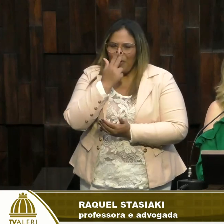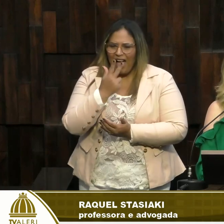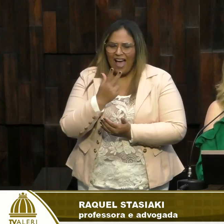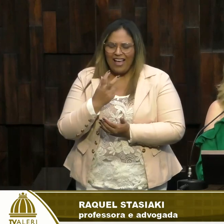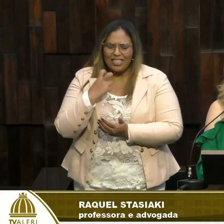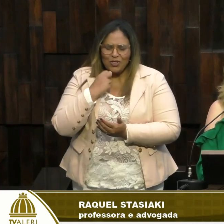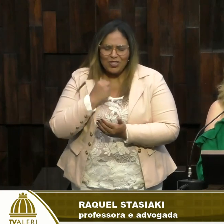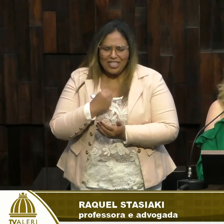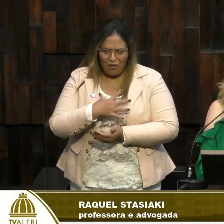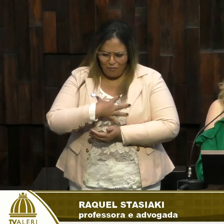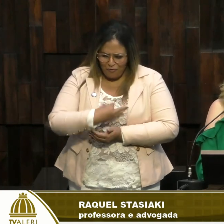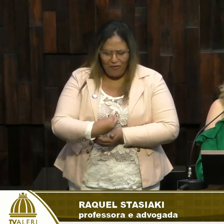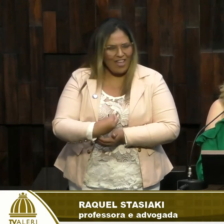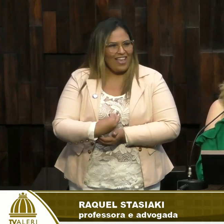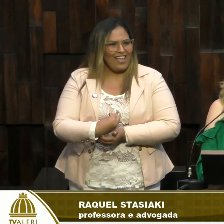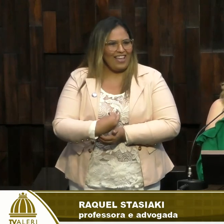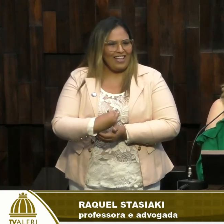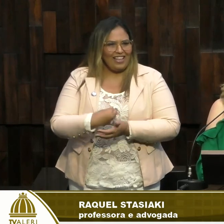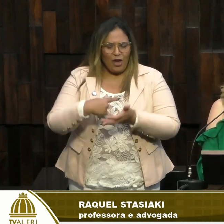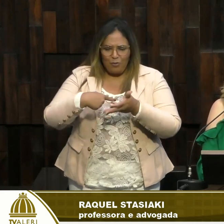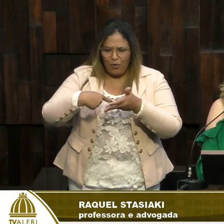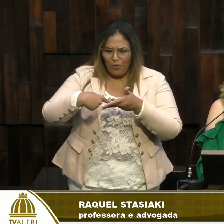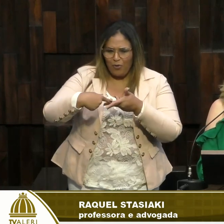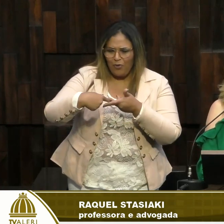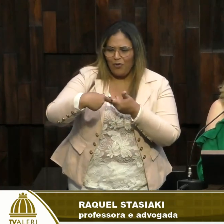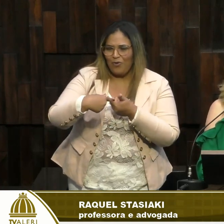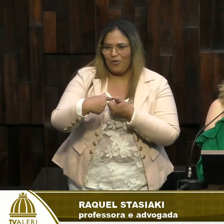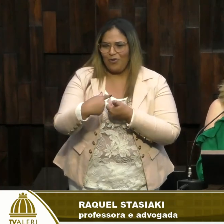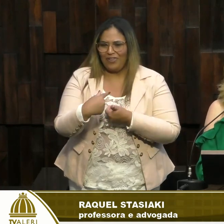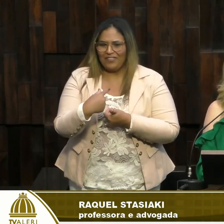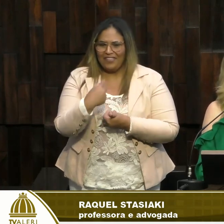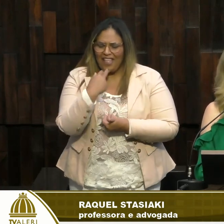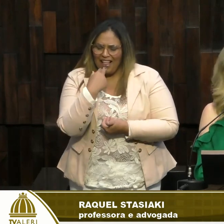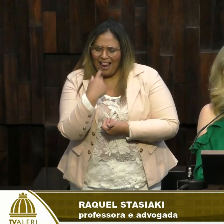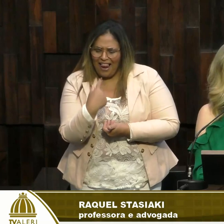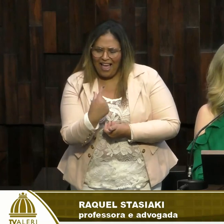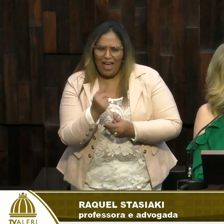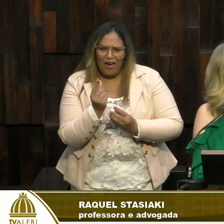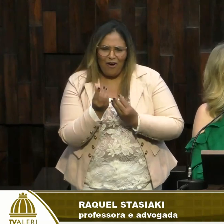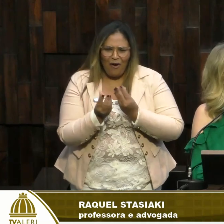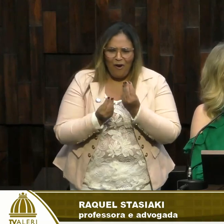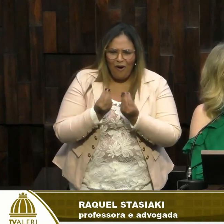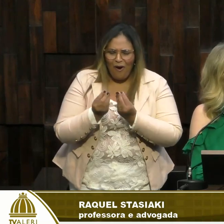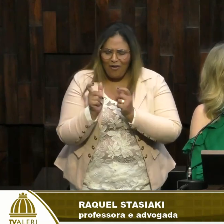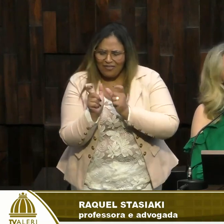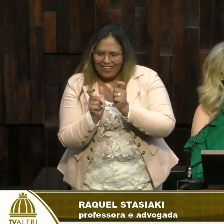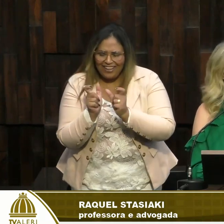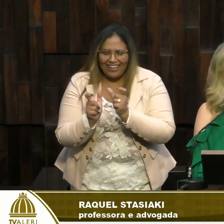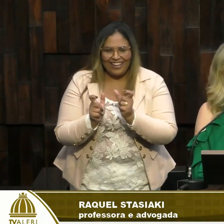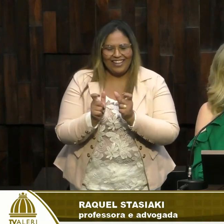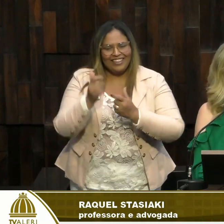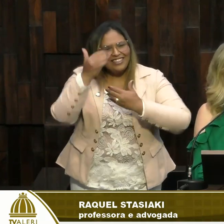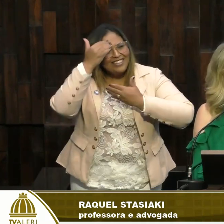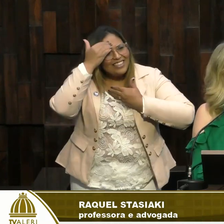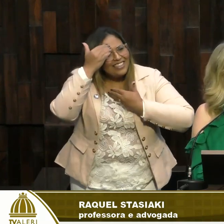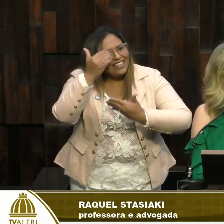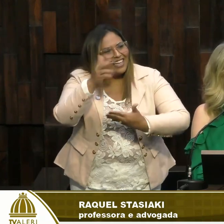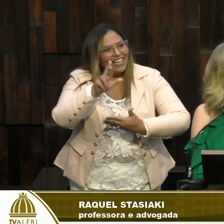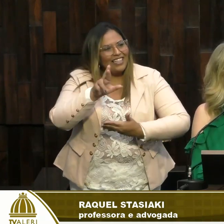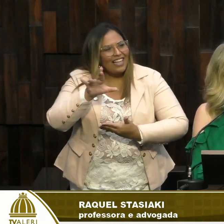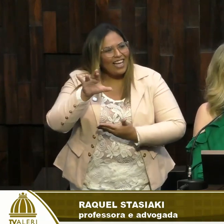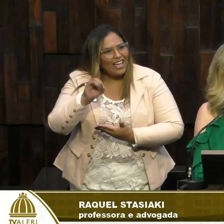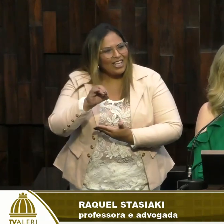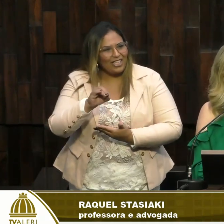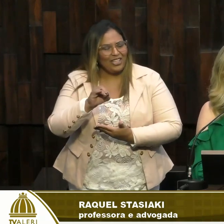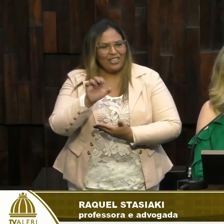suas particularidades, inclusive o sotaque, tá? Então, eu sou muito grata a esse estado, eu sou muito grata a todos